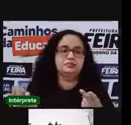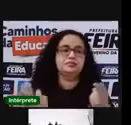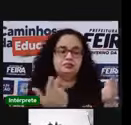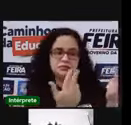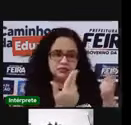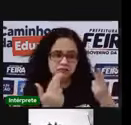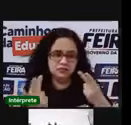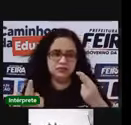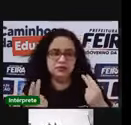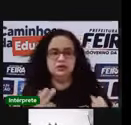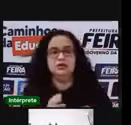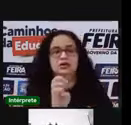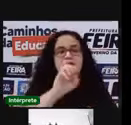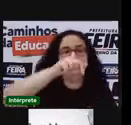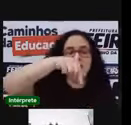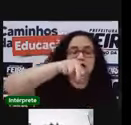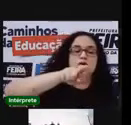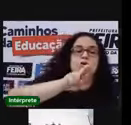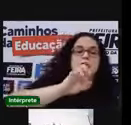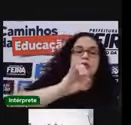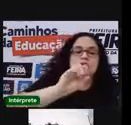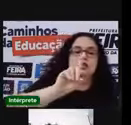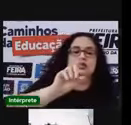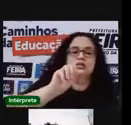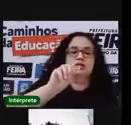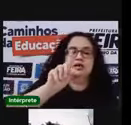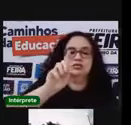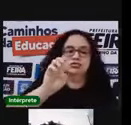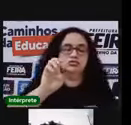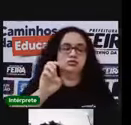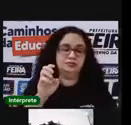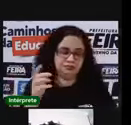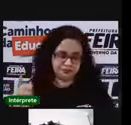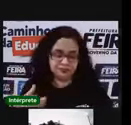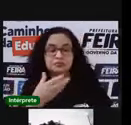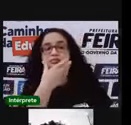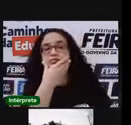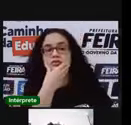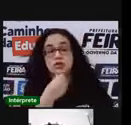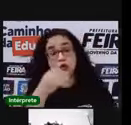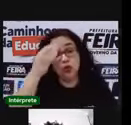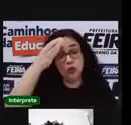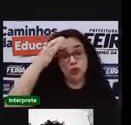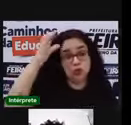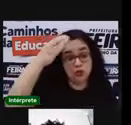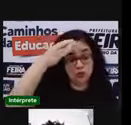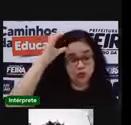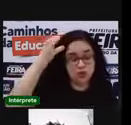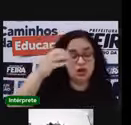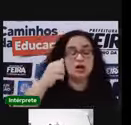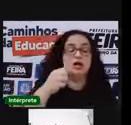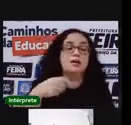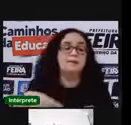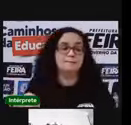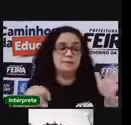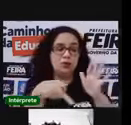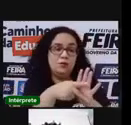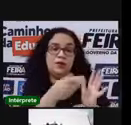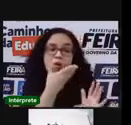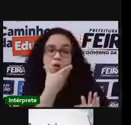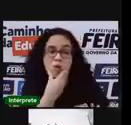de equidade, mas especialmente para os meninos, porque a gente sabe que culturalmente os meninos, não é?